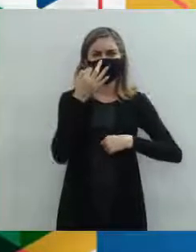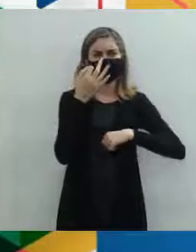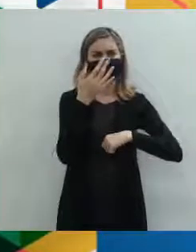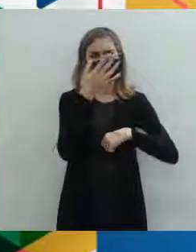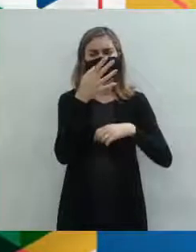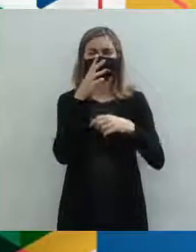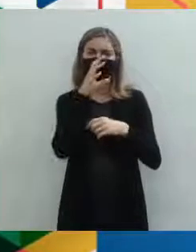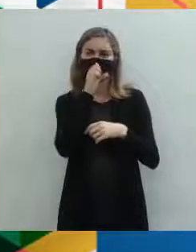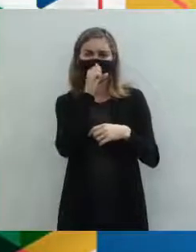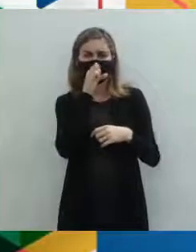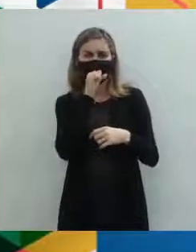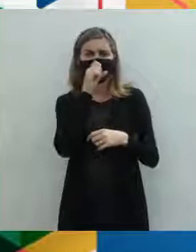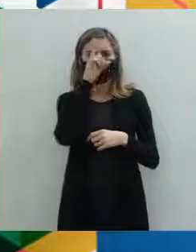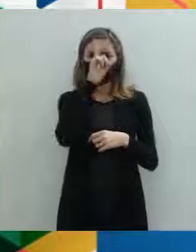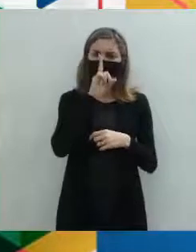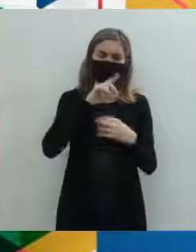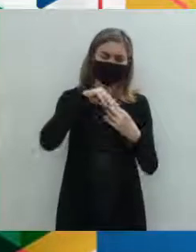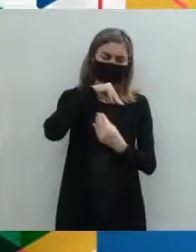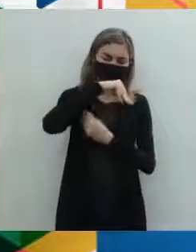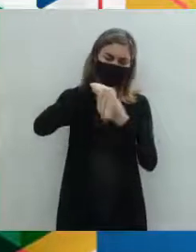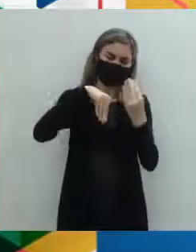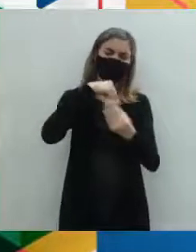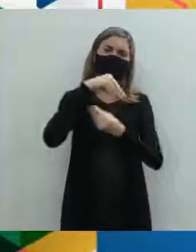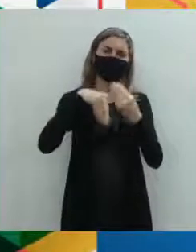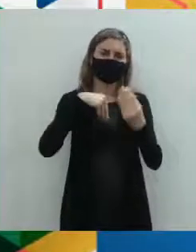Meio laranja, né? Com partes